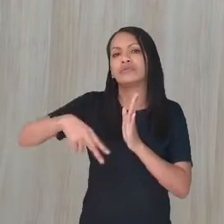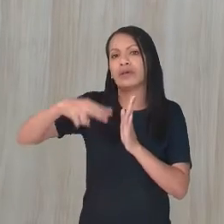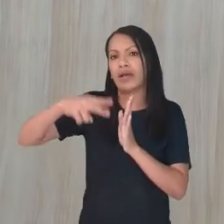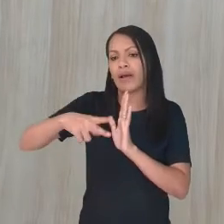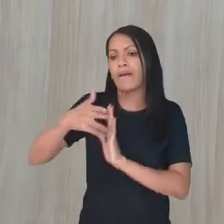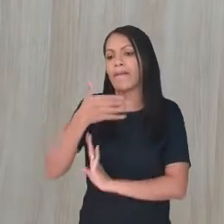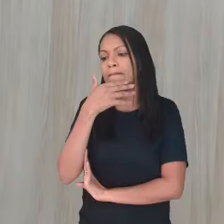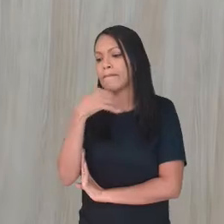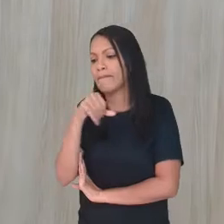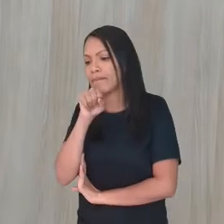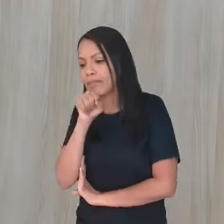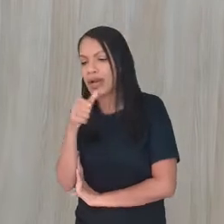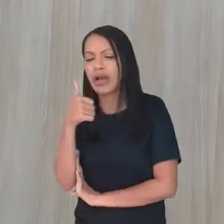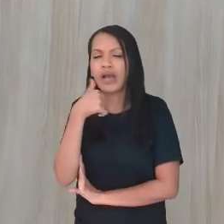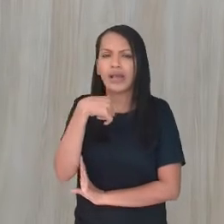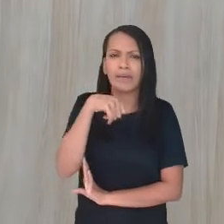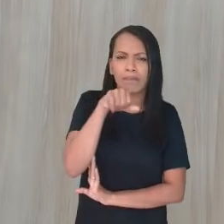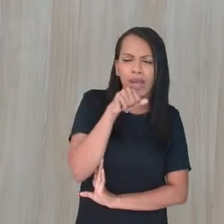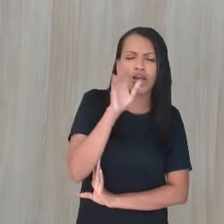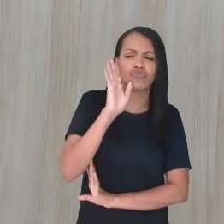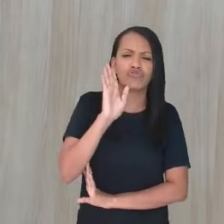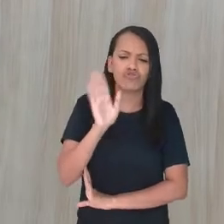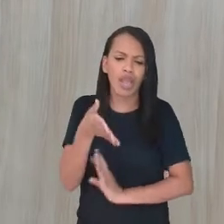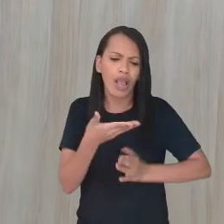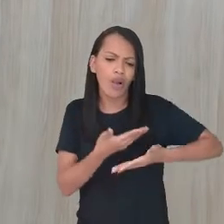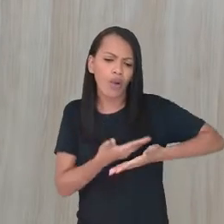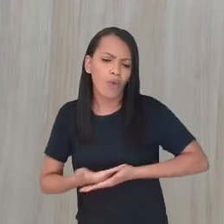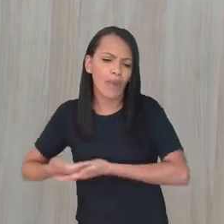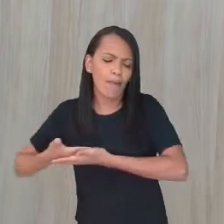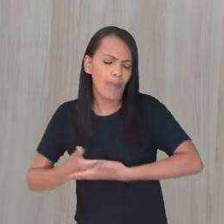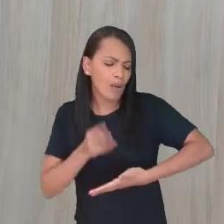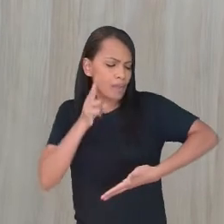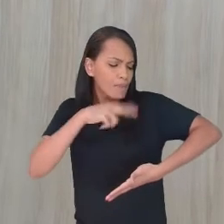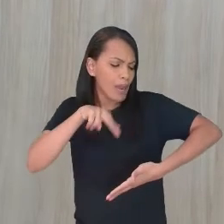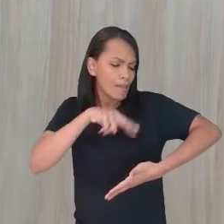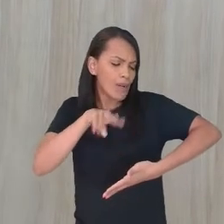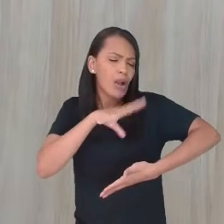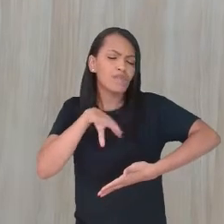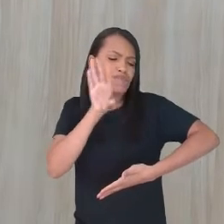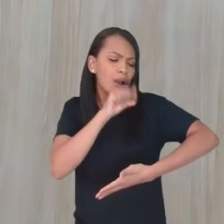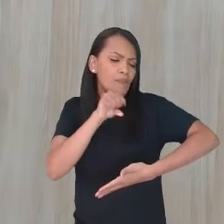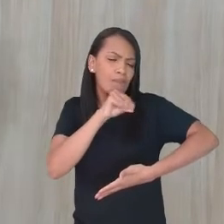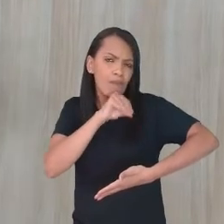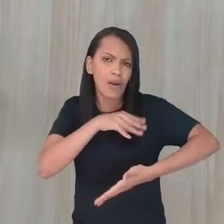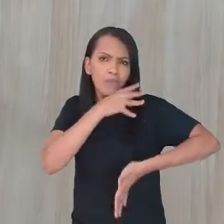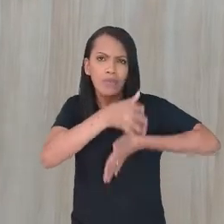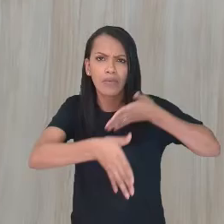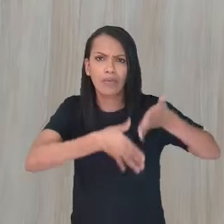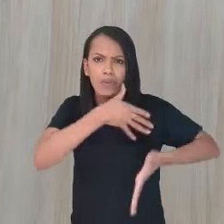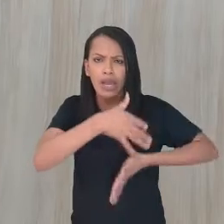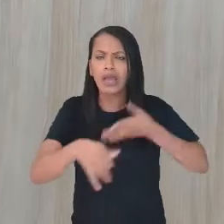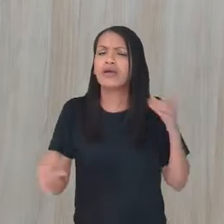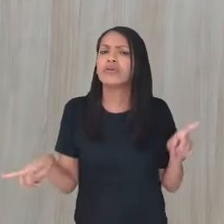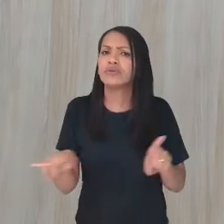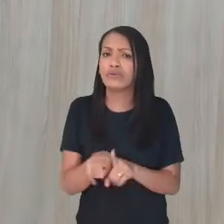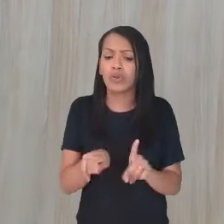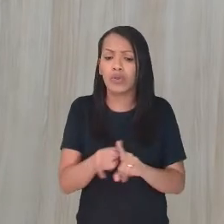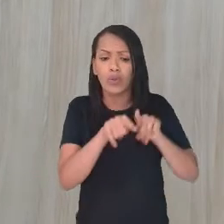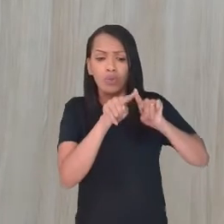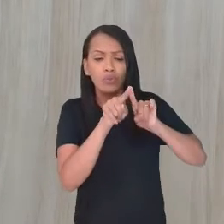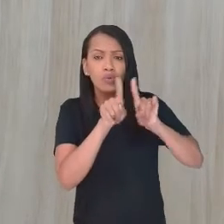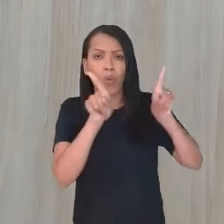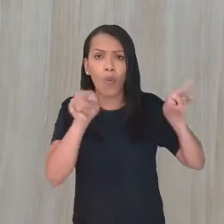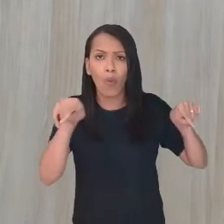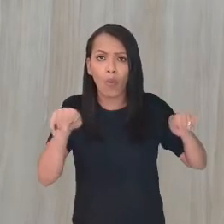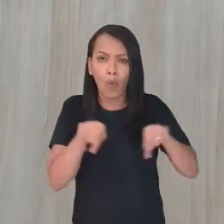lendo, vão conversando com o bebê, porque ele também já vai ouvindo. No quarto do bebê, geralmente tem aqueles livros bem